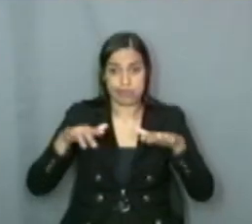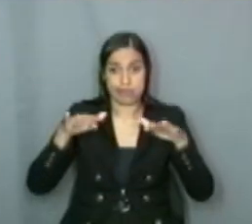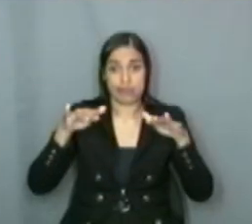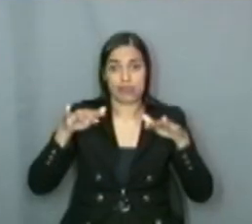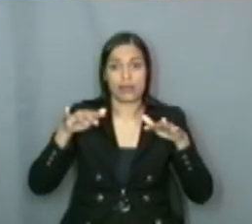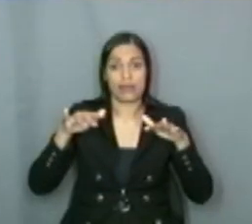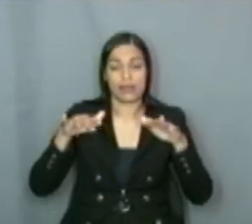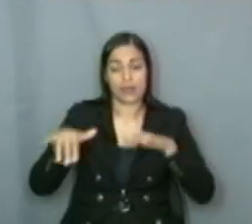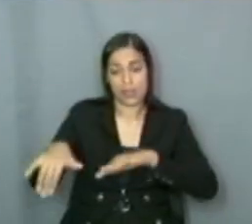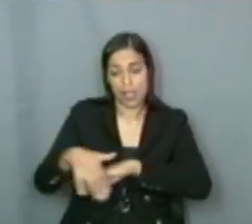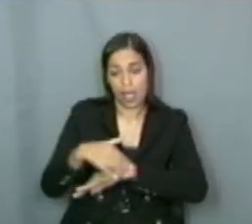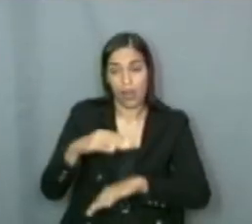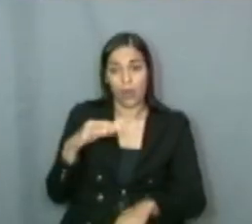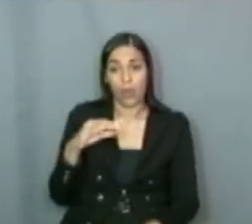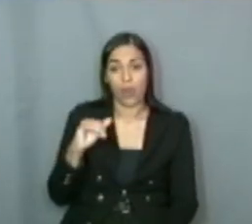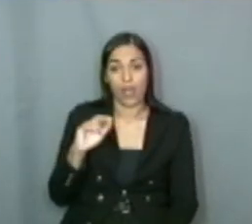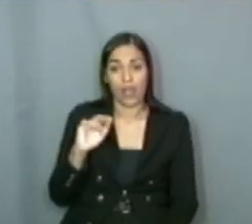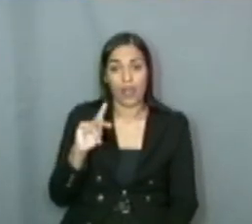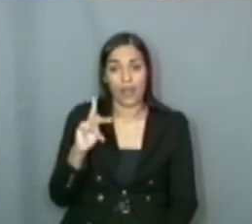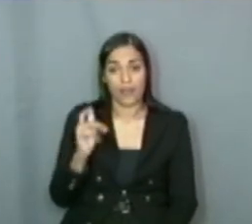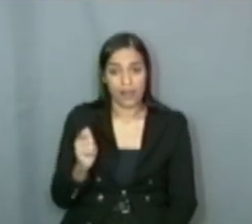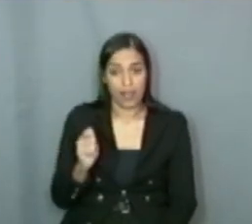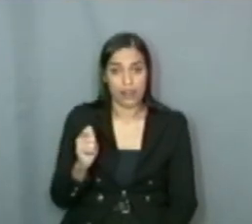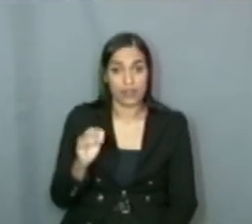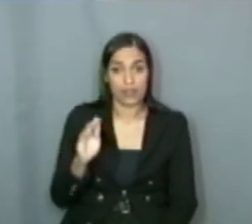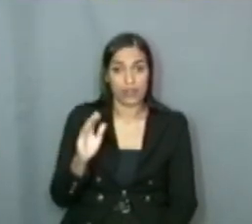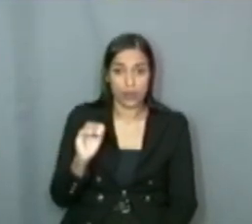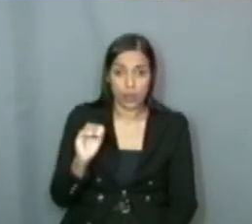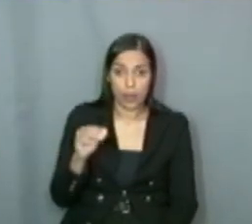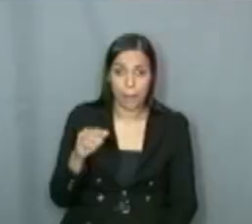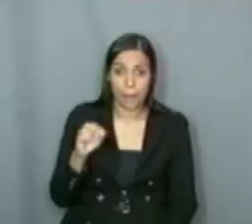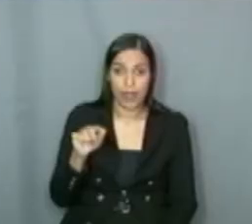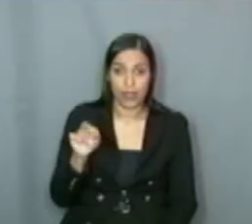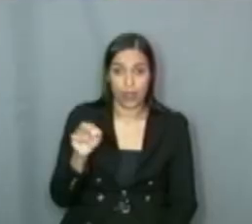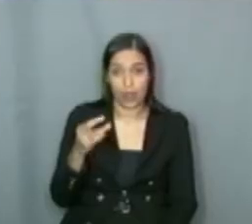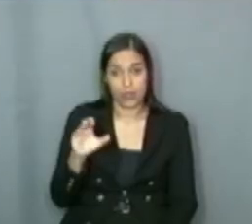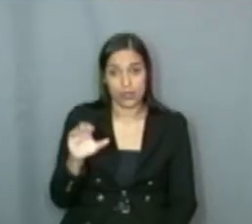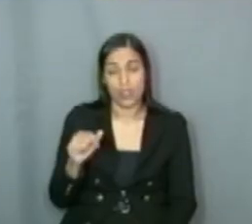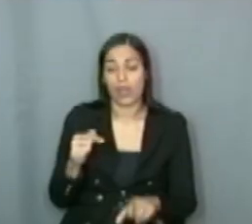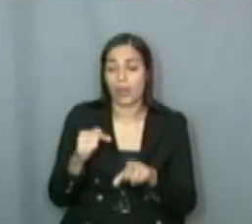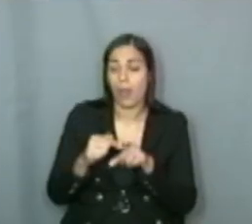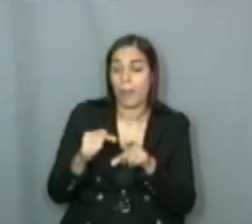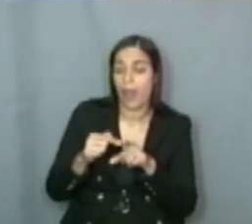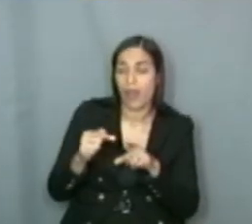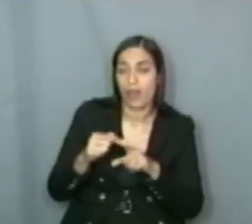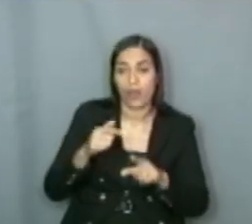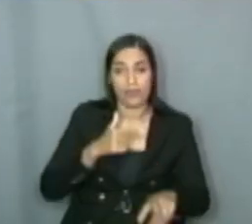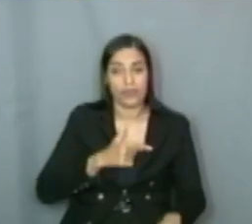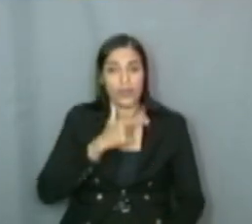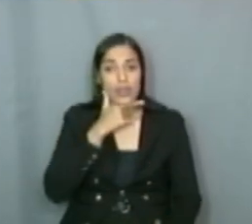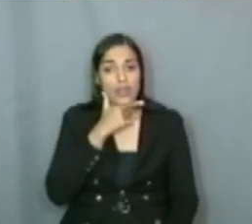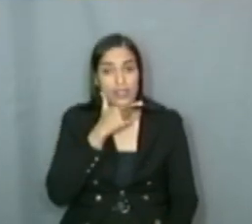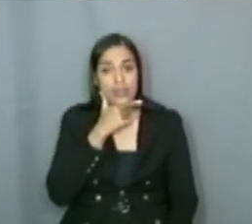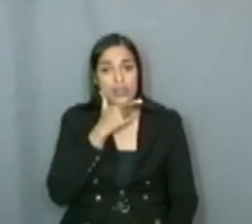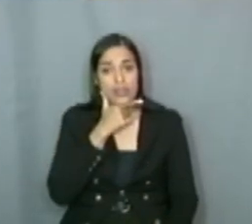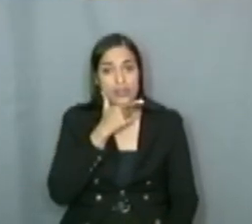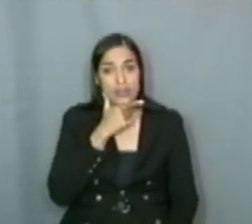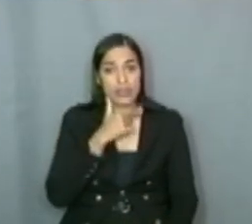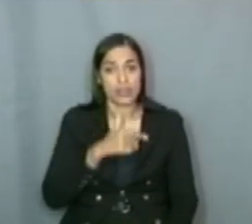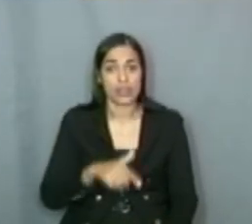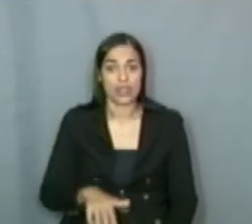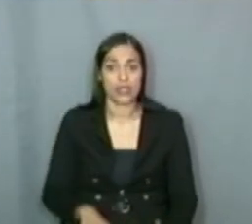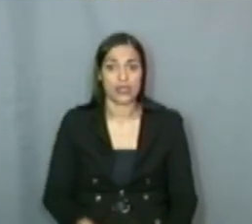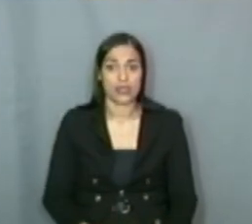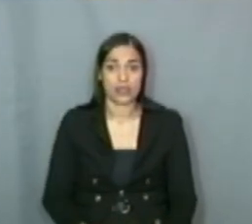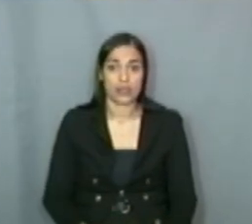recorrentes na rua Carvalho de Mendonça. Adivinhe que bairro? Bairro de Afogados. Não é